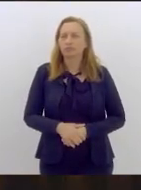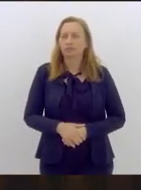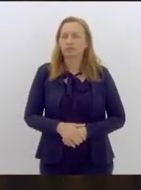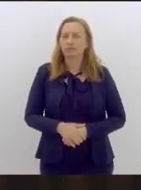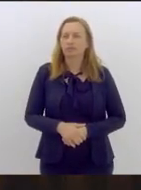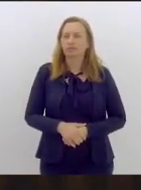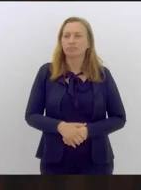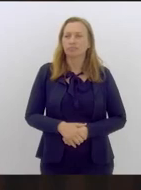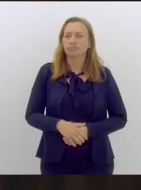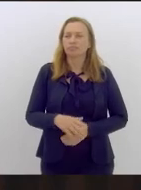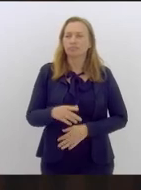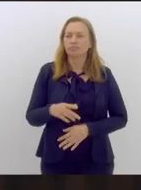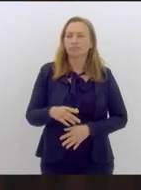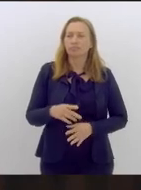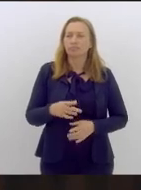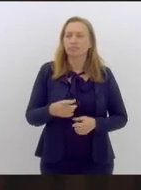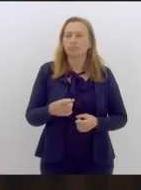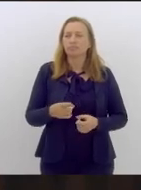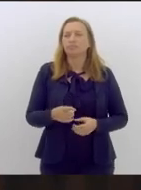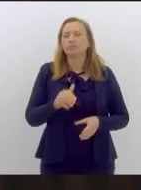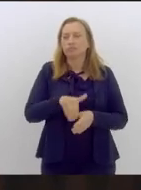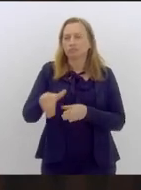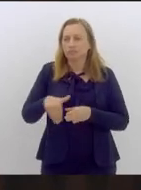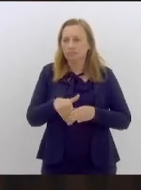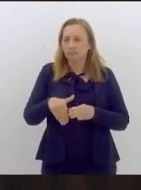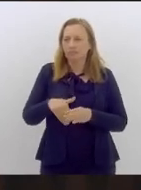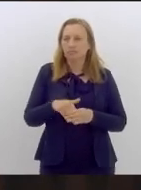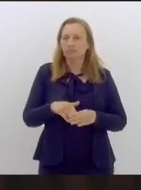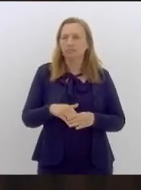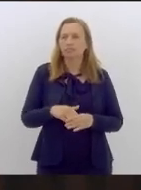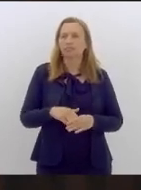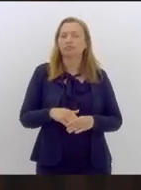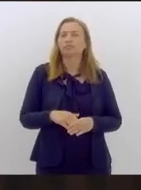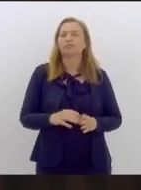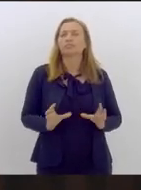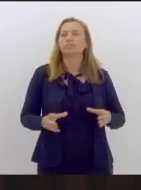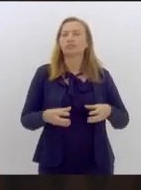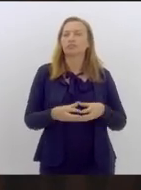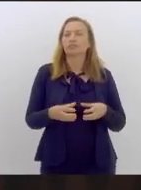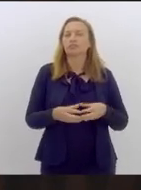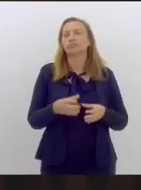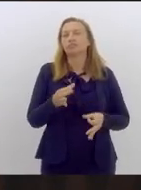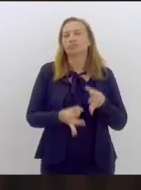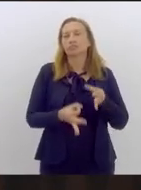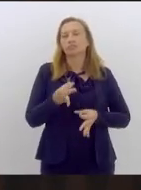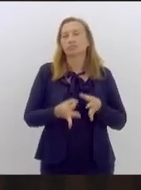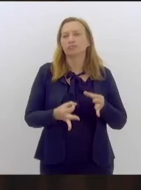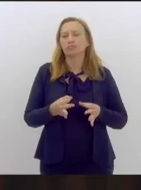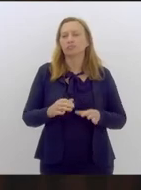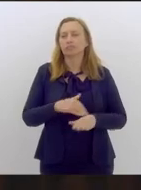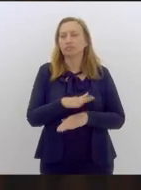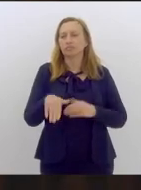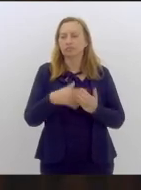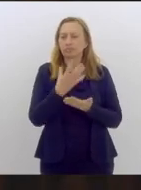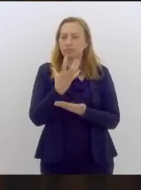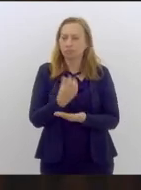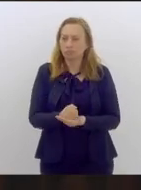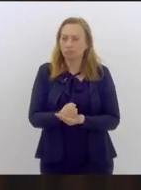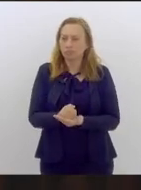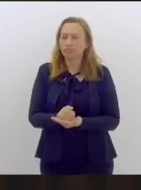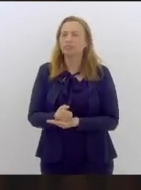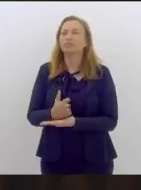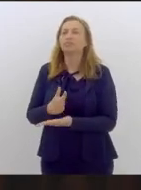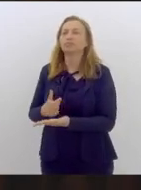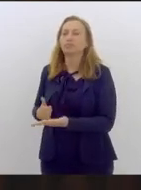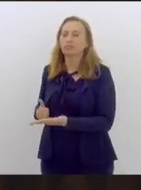Com os pareceres emitidos, em votação, parecer da Comissão de Constituição e Justiça. Os senhores que aprovam